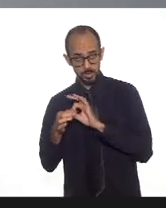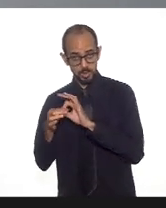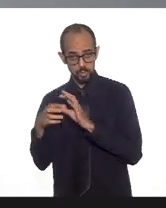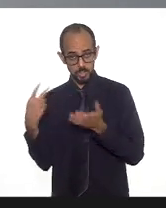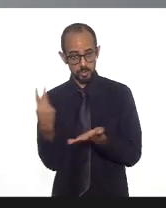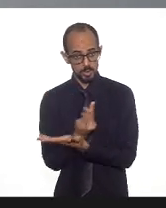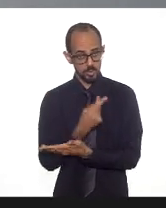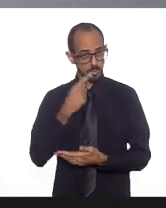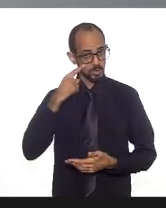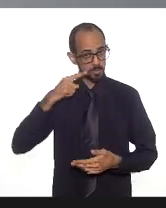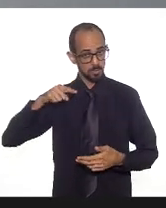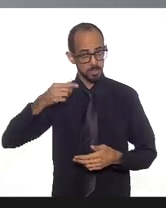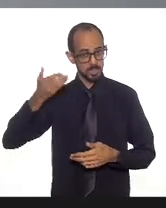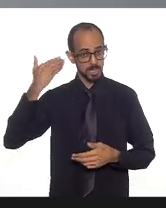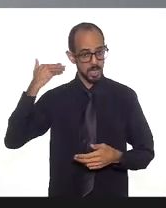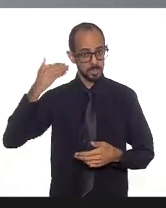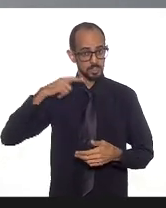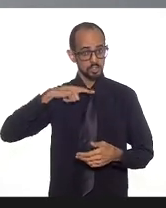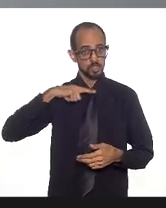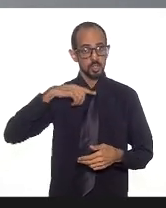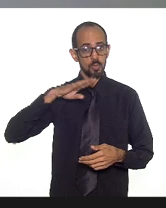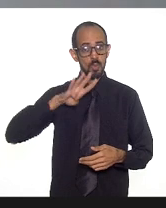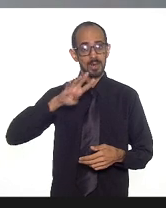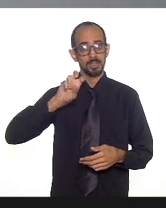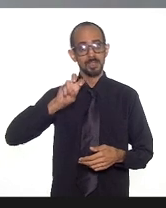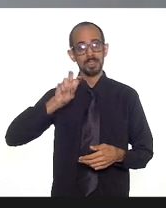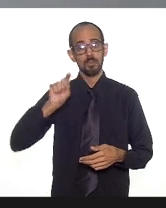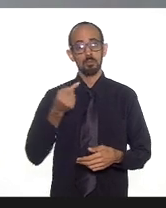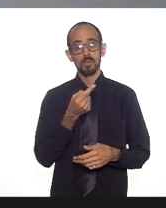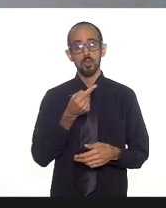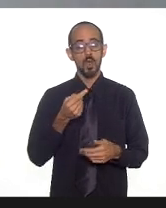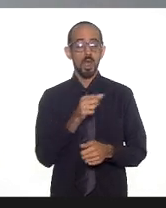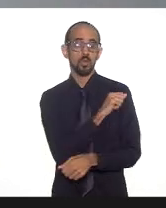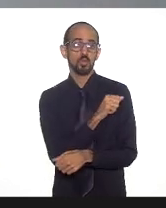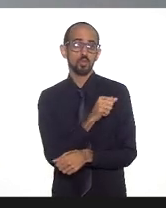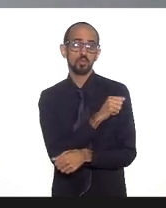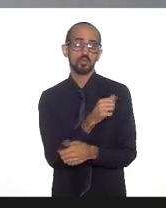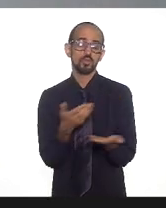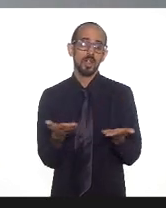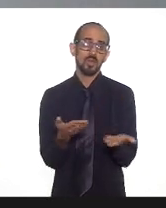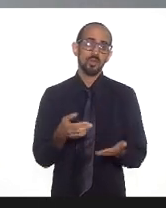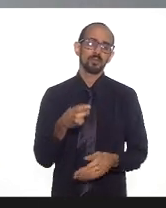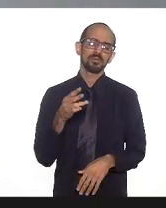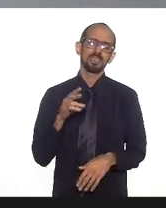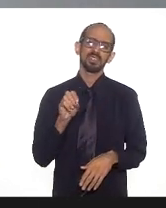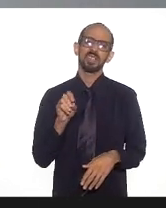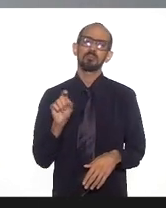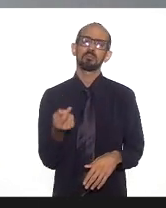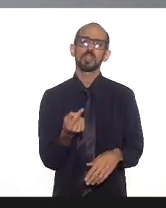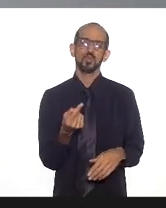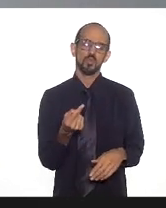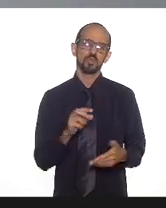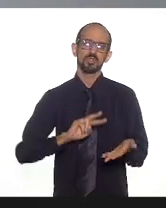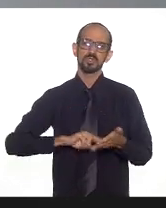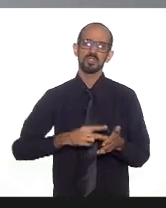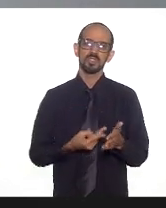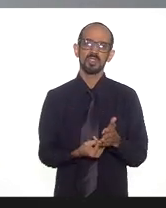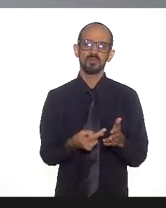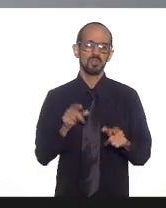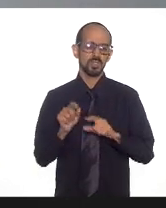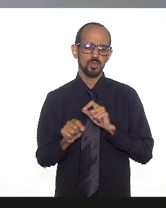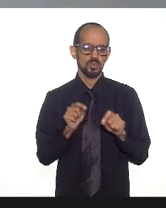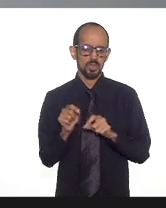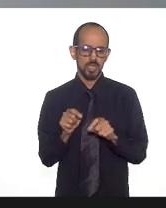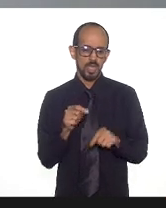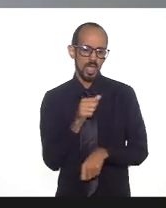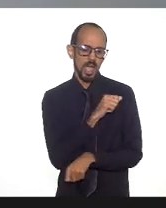foi essa. Nós tínhamos 45 mil em 2020, temos 30 mil esse ano. Ora, isso significa o quê? É os